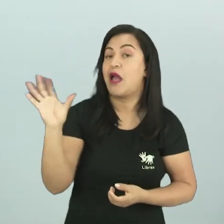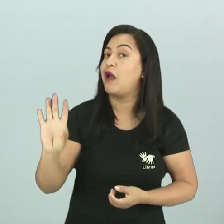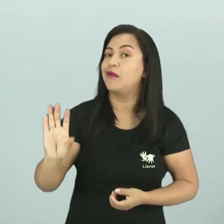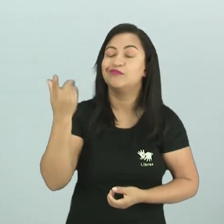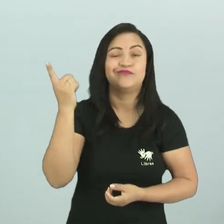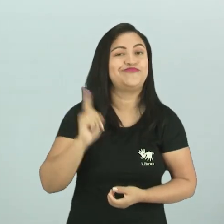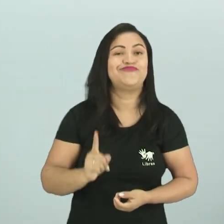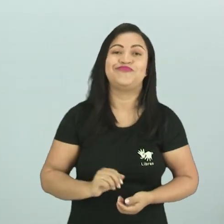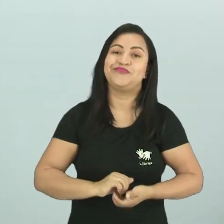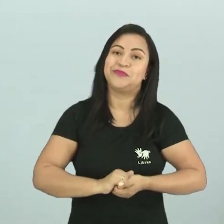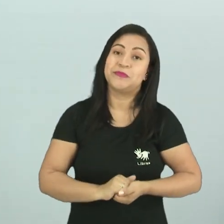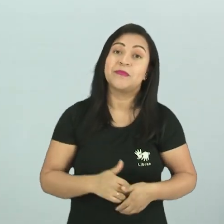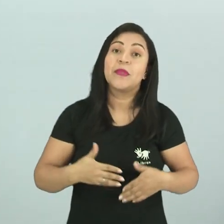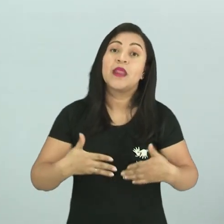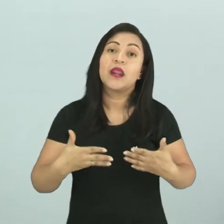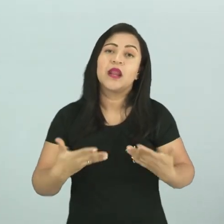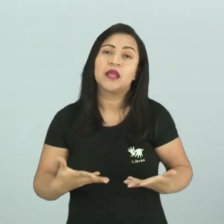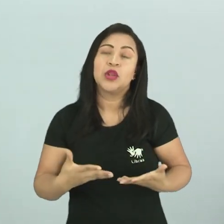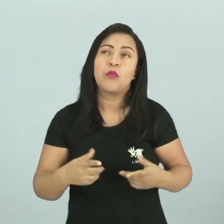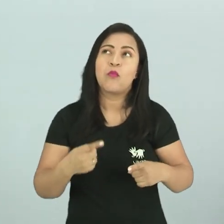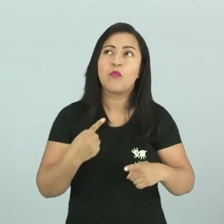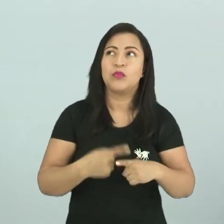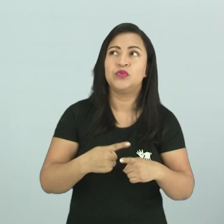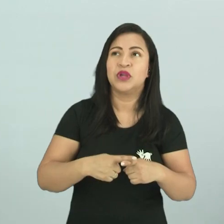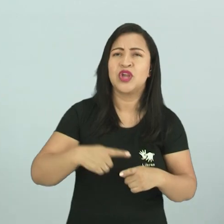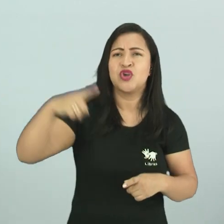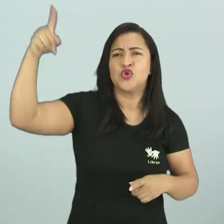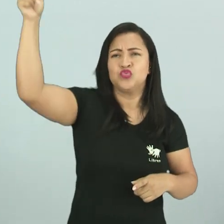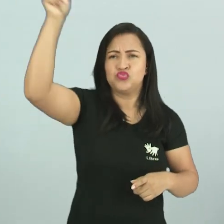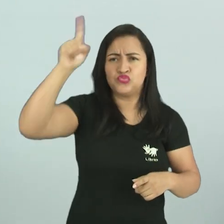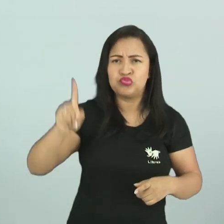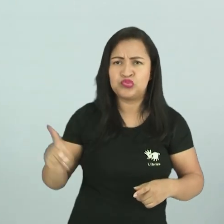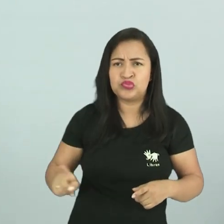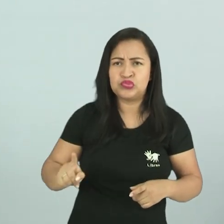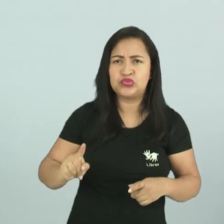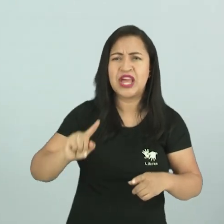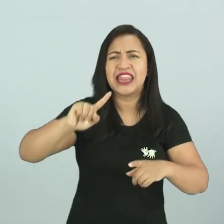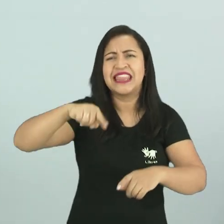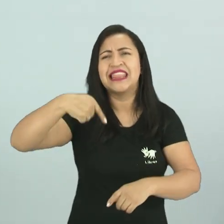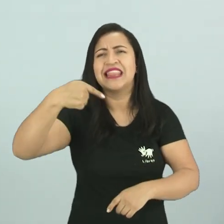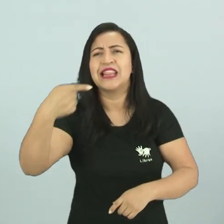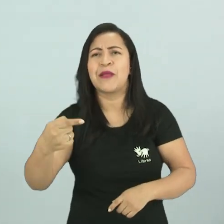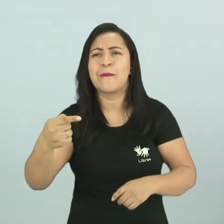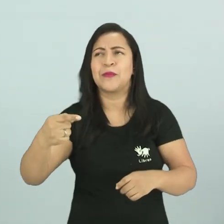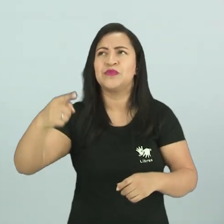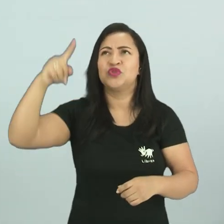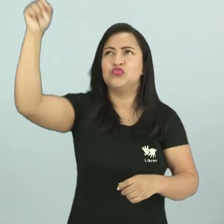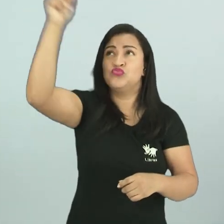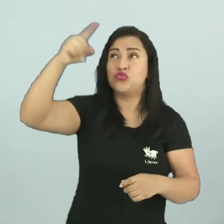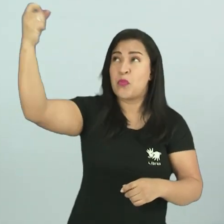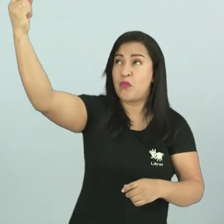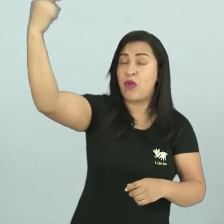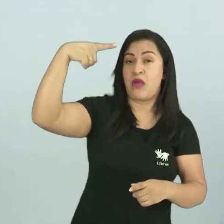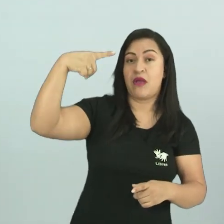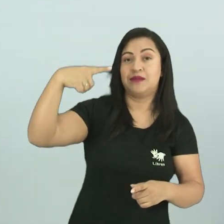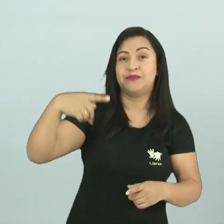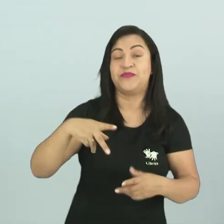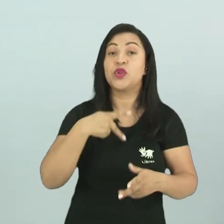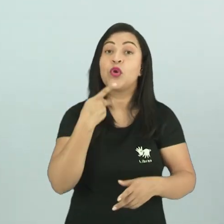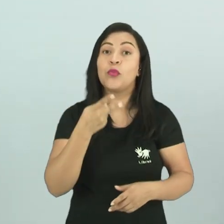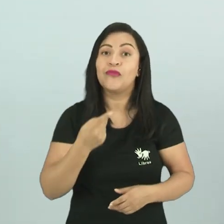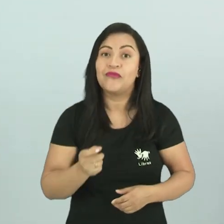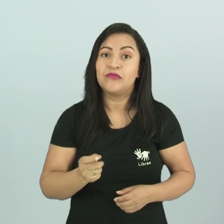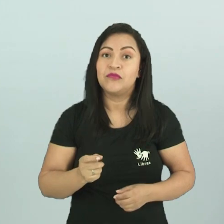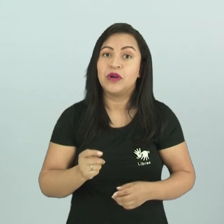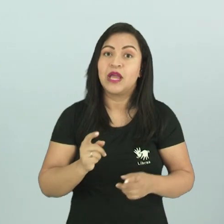acontece. Por que ouvimos o trovão somente alguns segundos após vermos o relâmpago? Como eu falei para vocês,